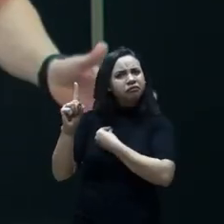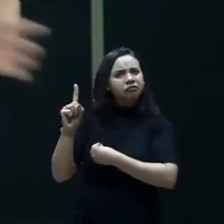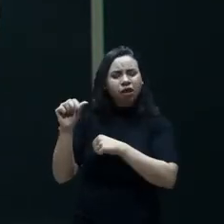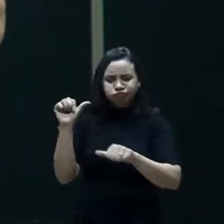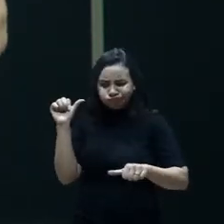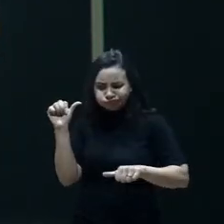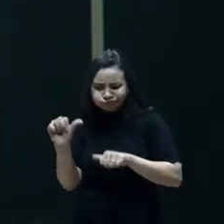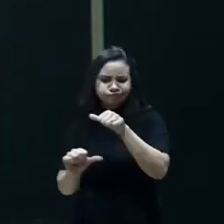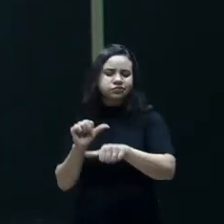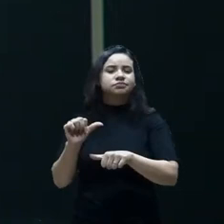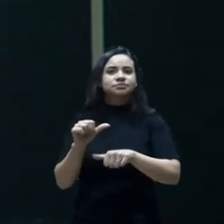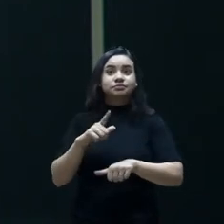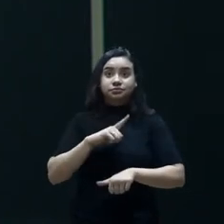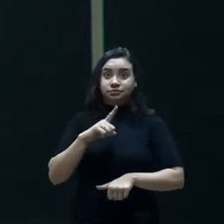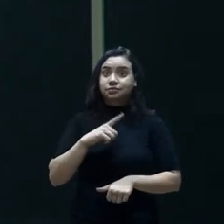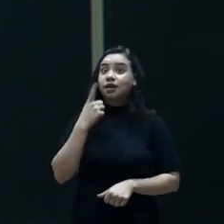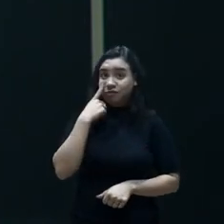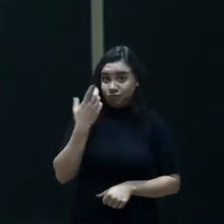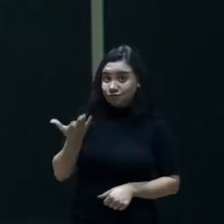Existem muitos terrenos.